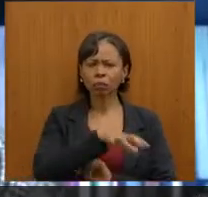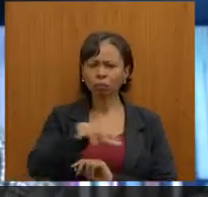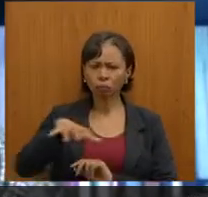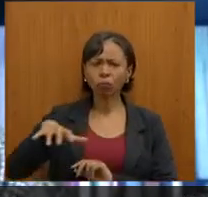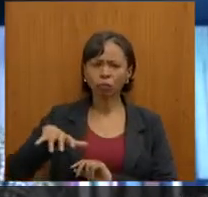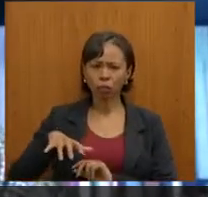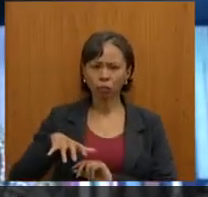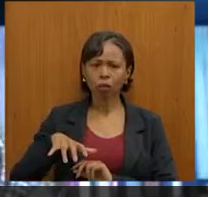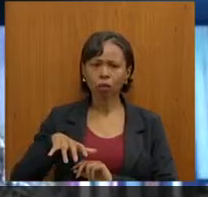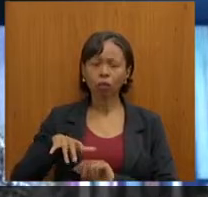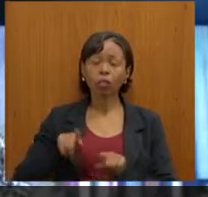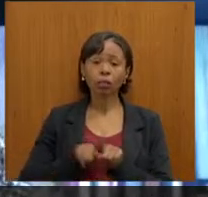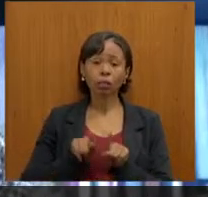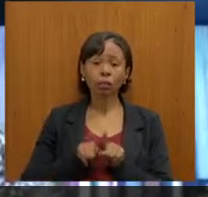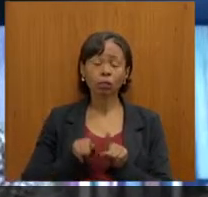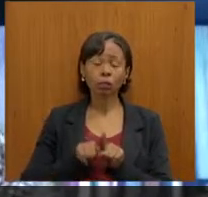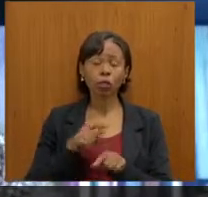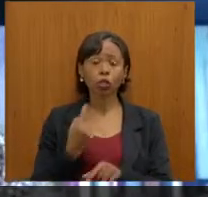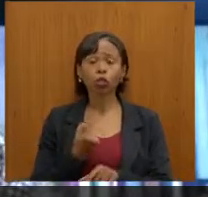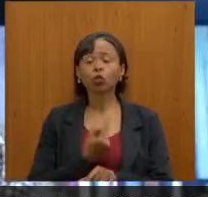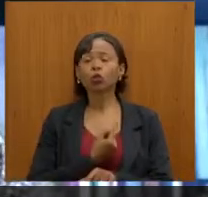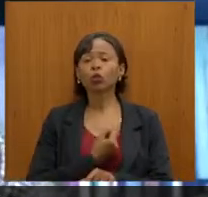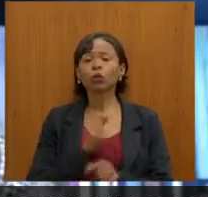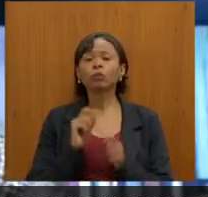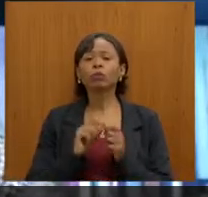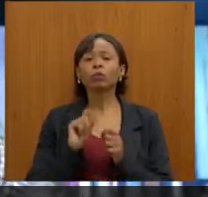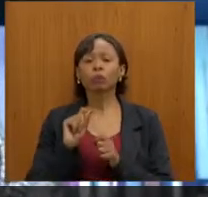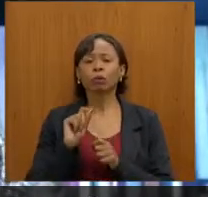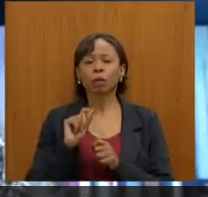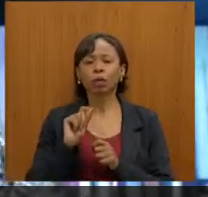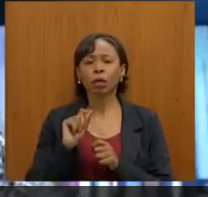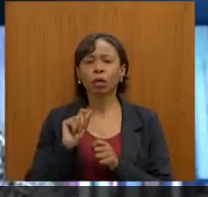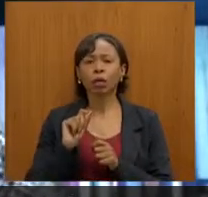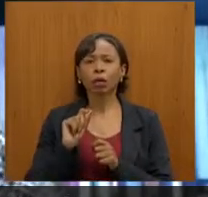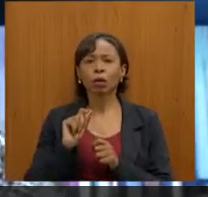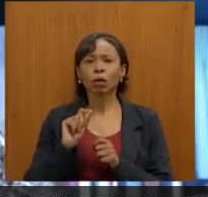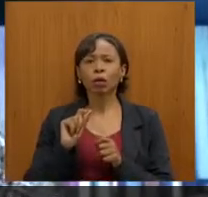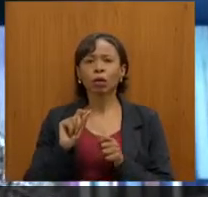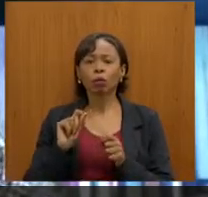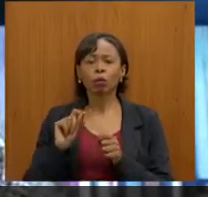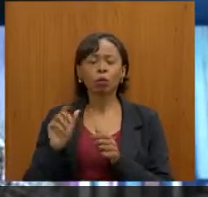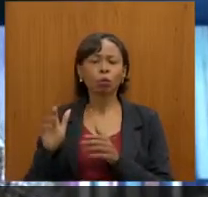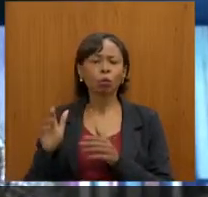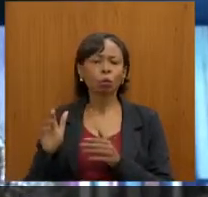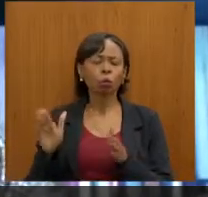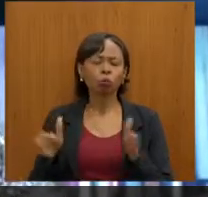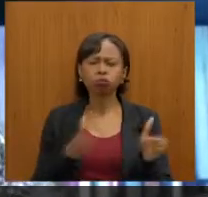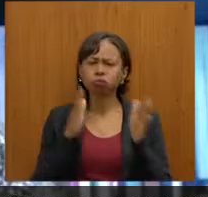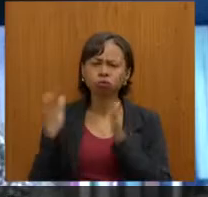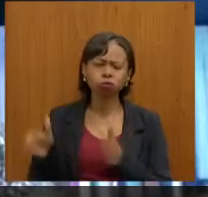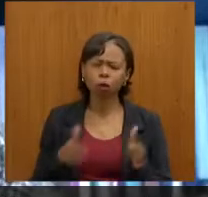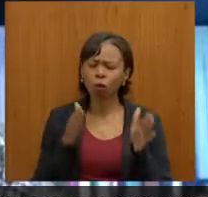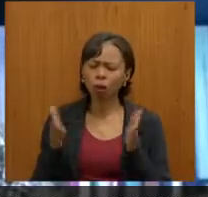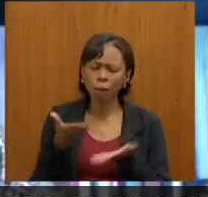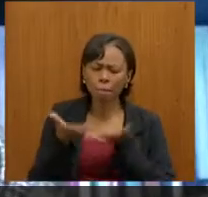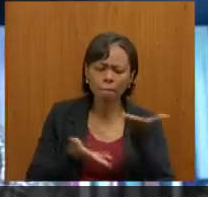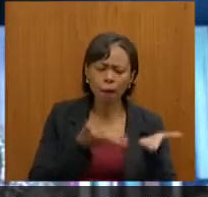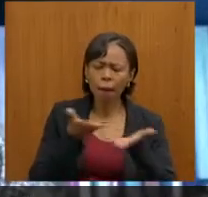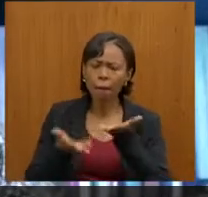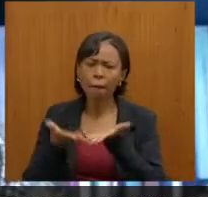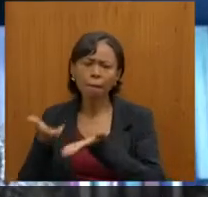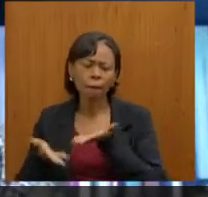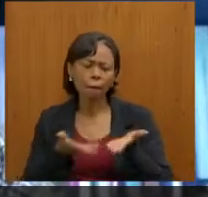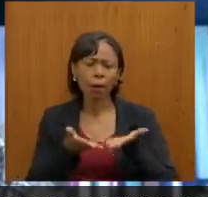estabelecemos um fluxo é para atender às mulheres em situação de violência de forma que as